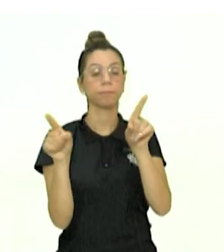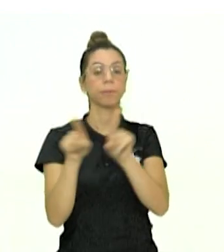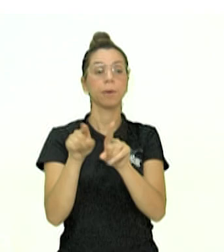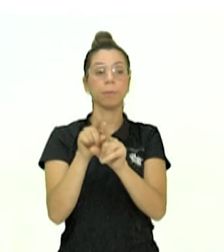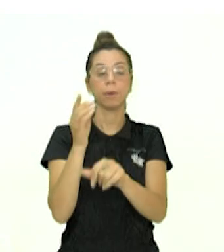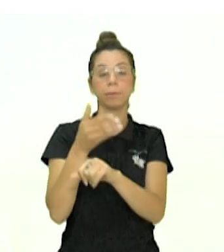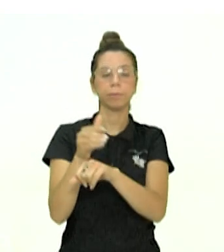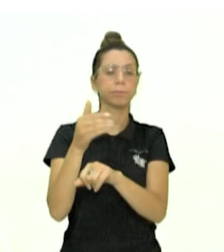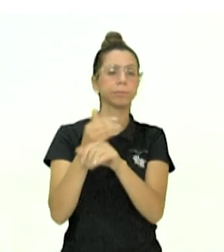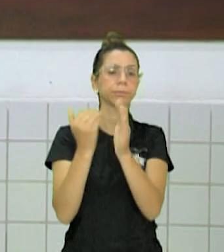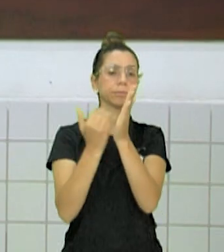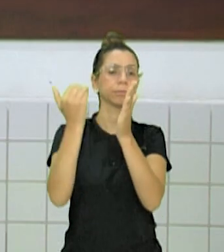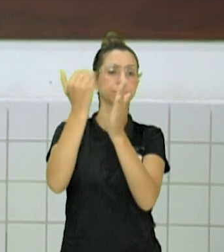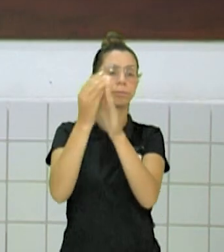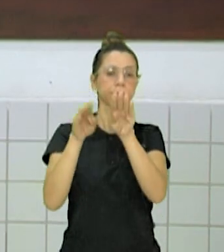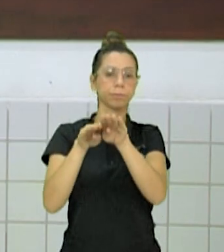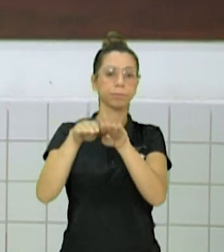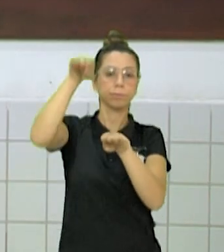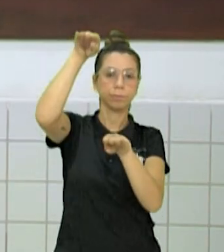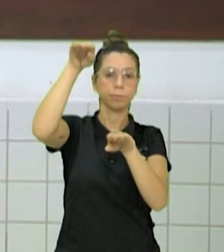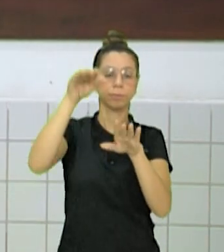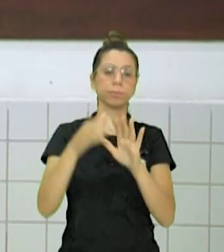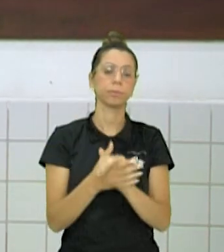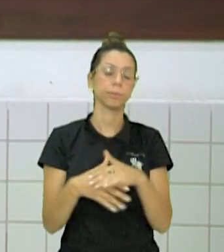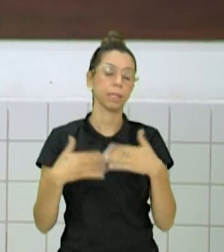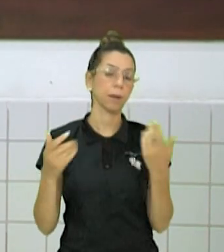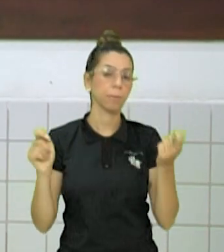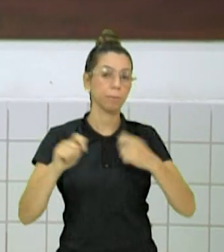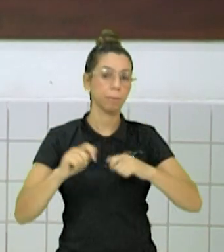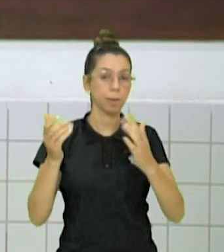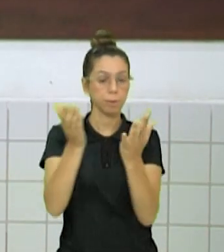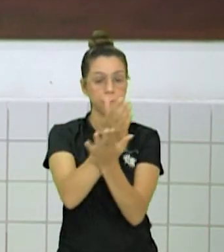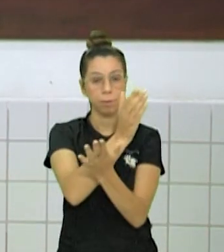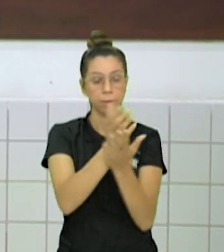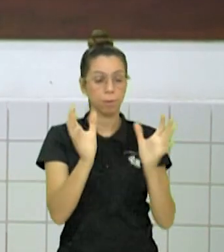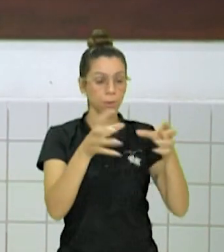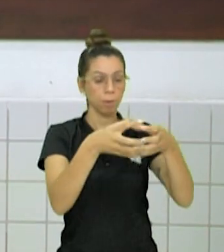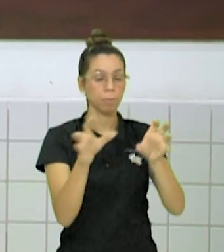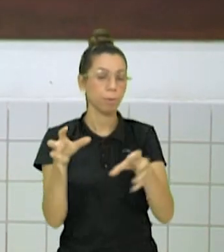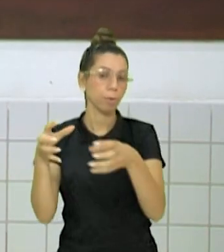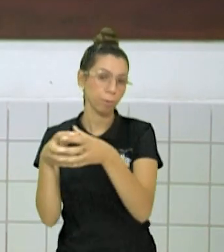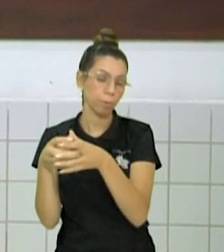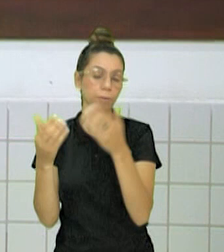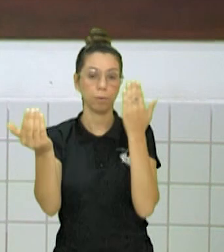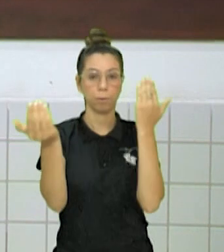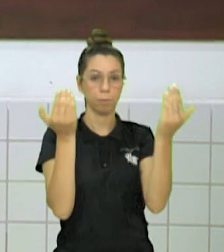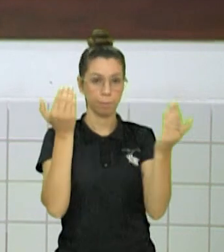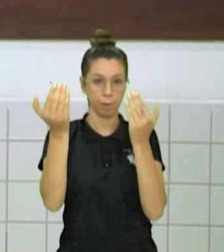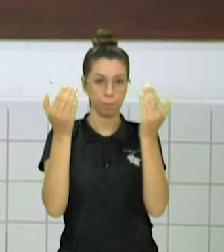superioridade. Quando a gente fala sobre comparativo de superioridade, a gente tem que dividir em dois grupos. Os